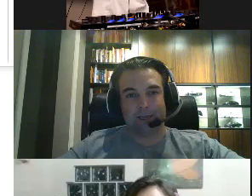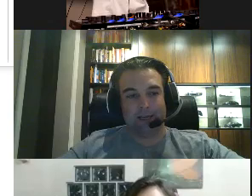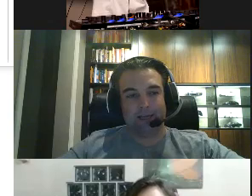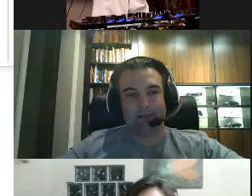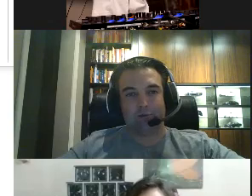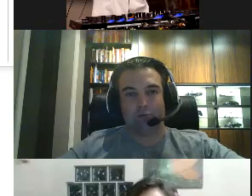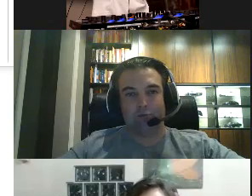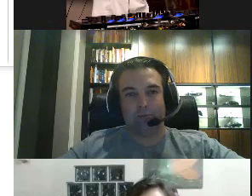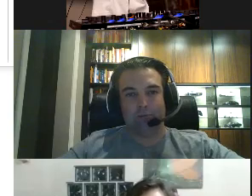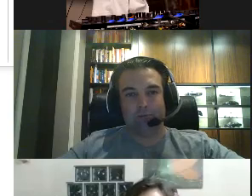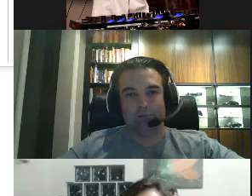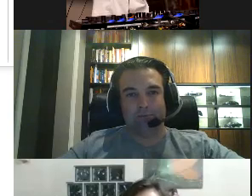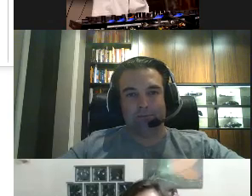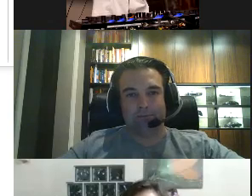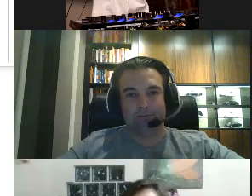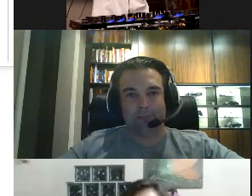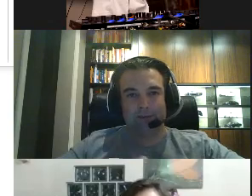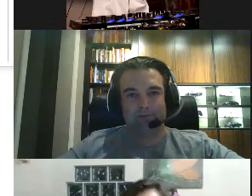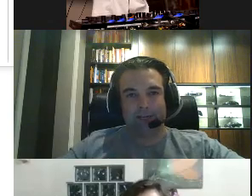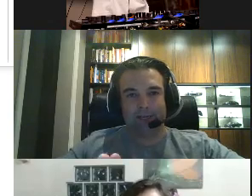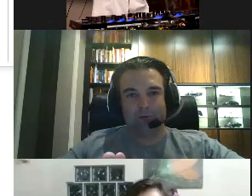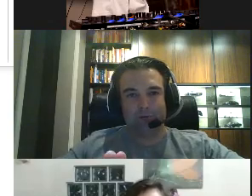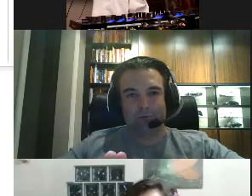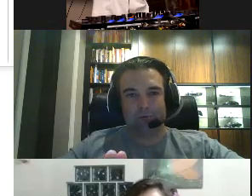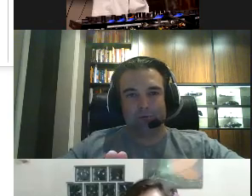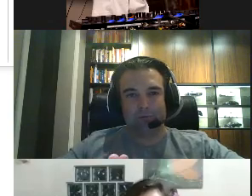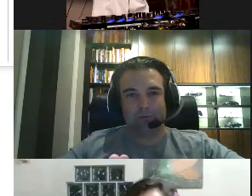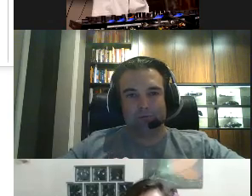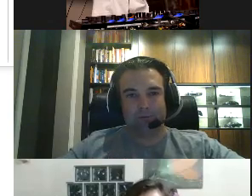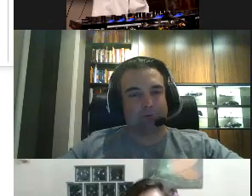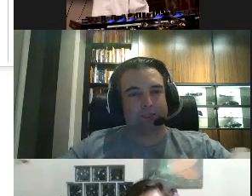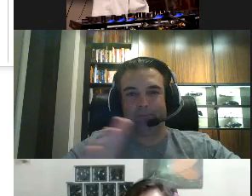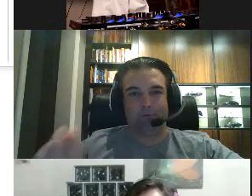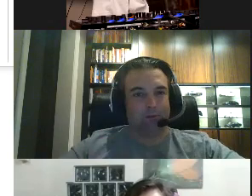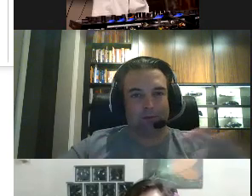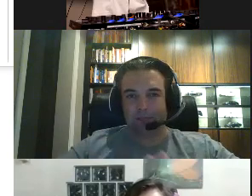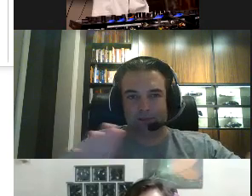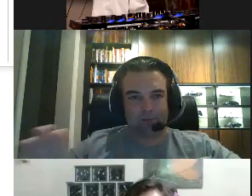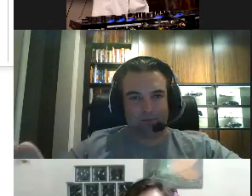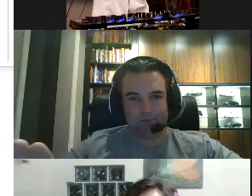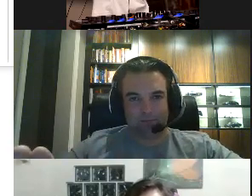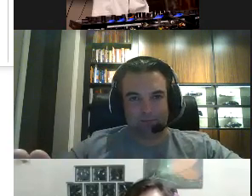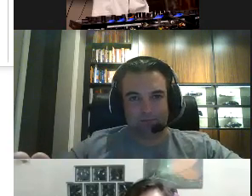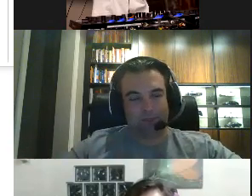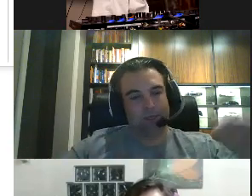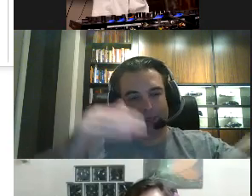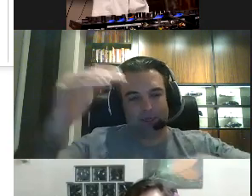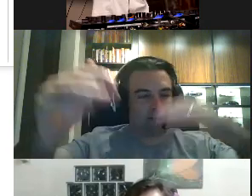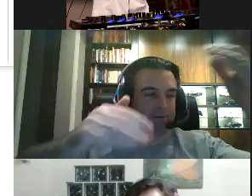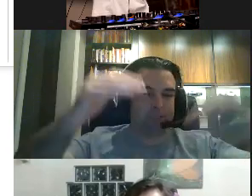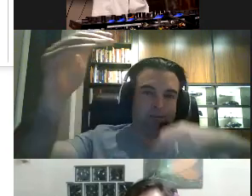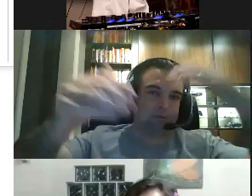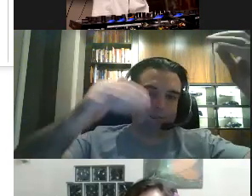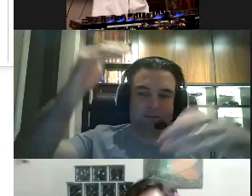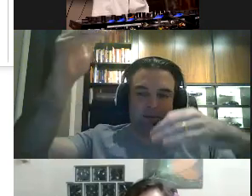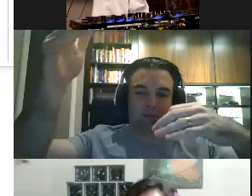assim, é esse tubo. E vai aquele tubo. Não se sabe quanto está passando. E daí